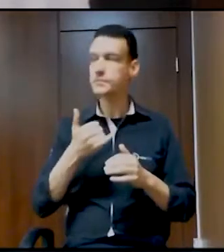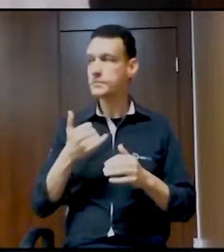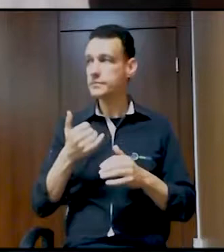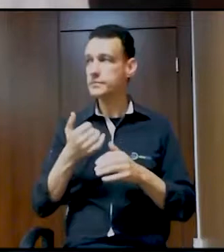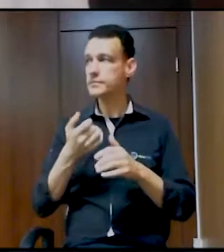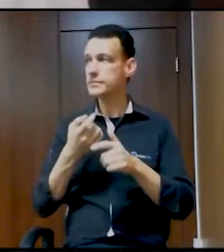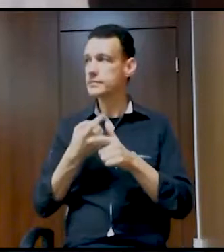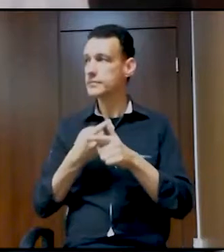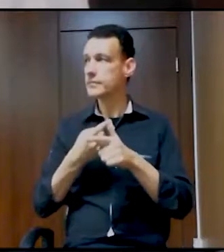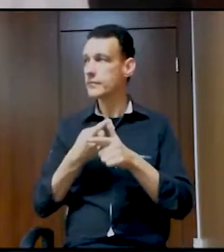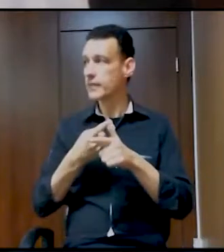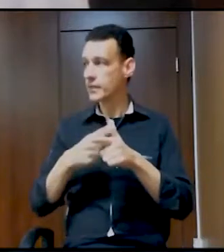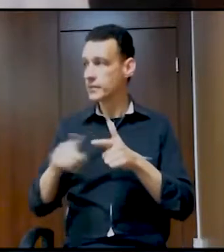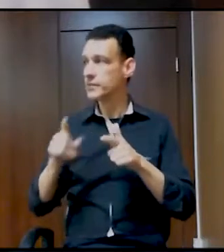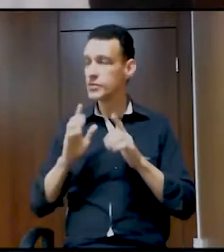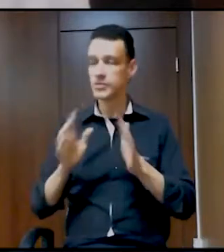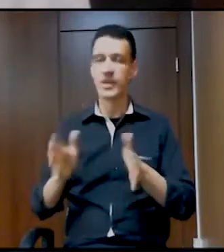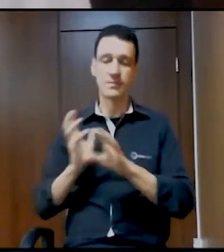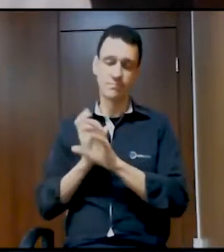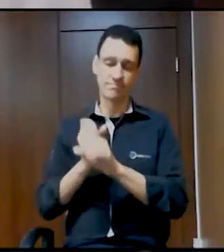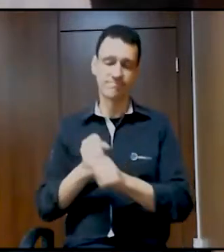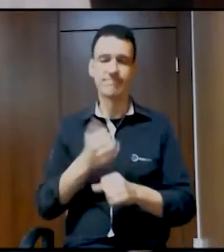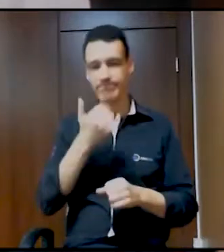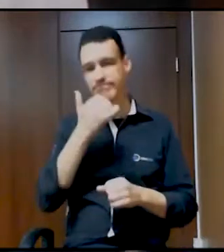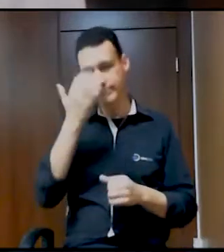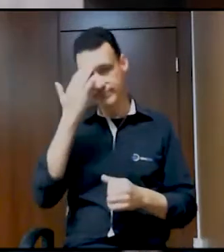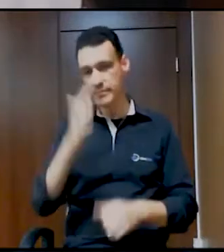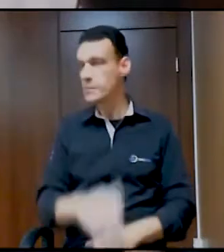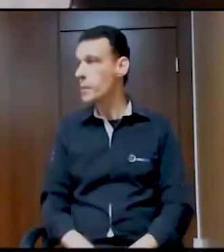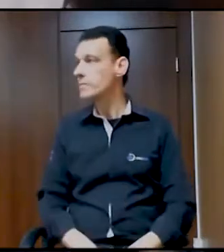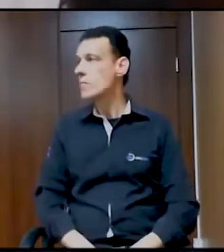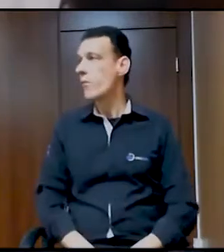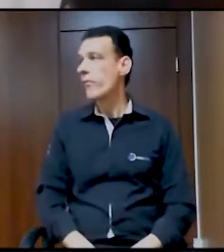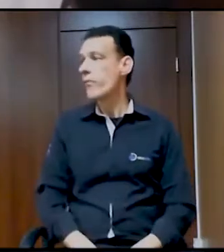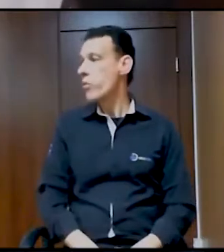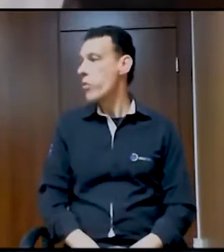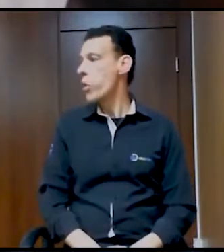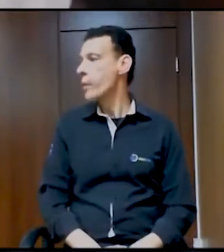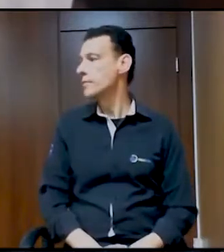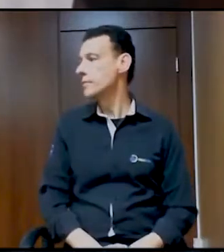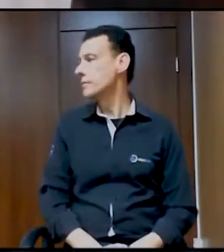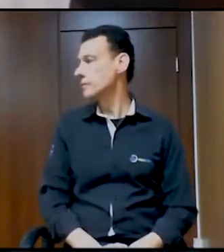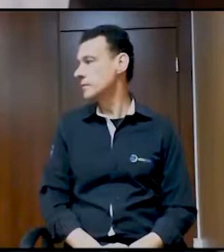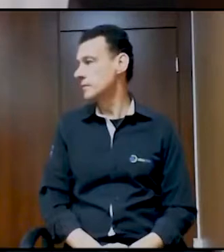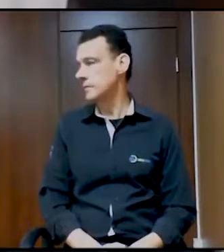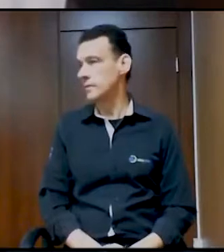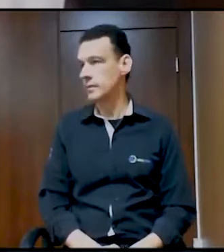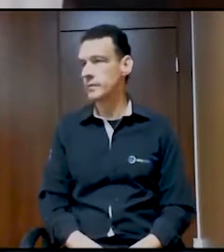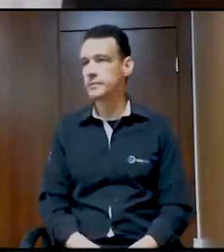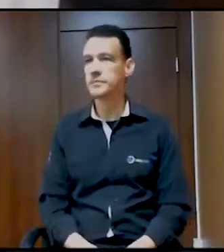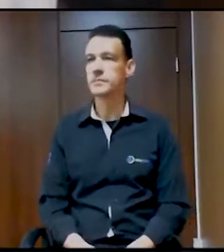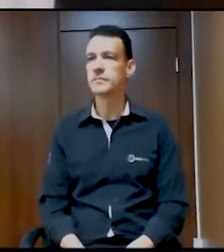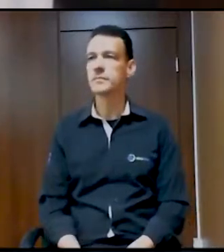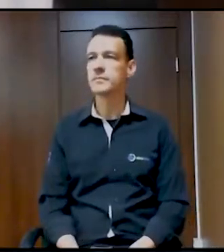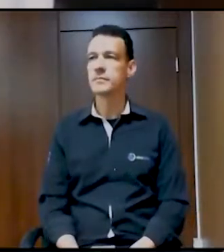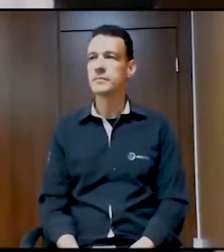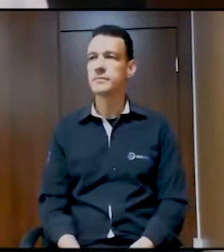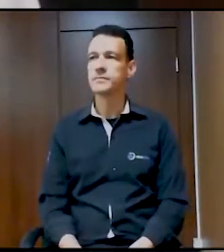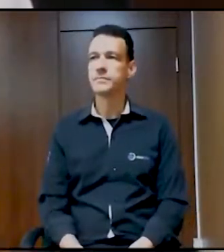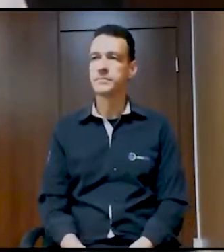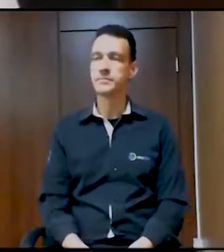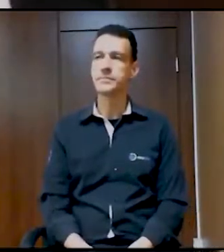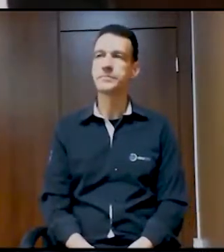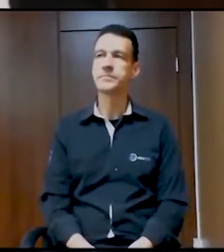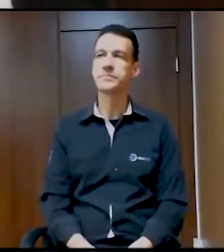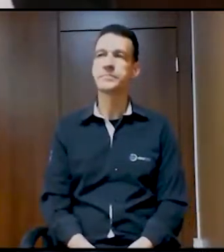eu estou enfrentando já há bastante tempo. Obrigada. Não é isso que vai nos parar, né? Não é isso que vai nos parar.